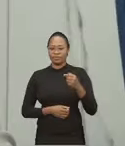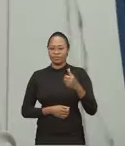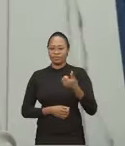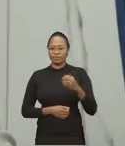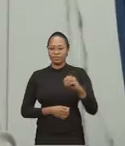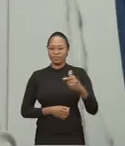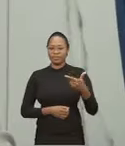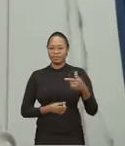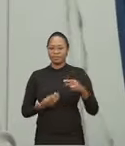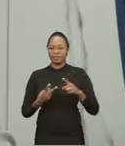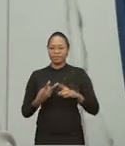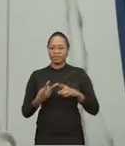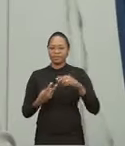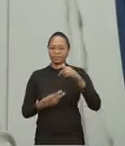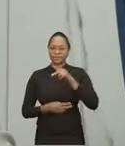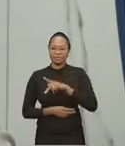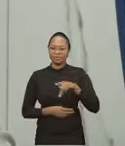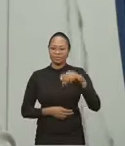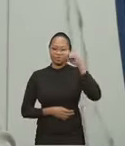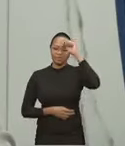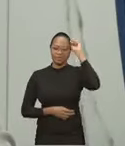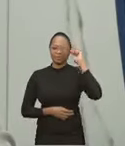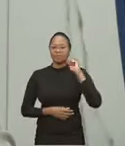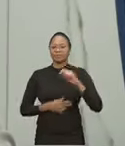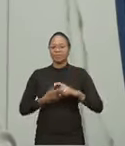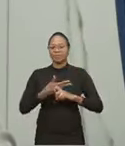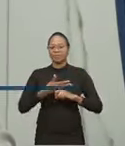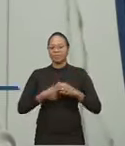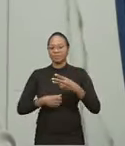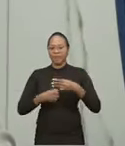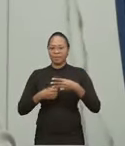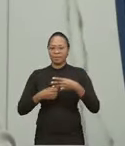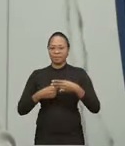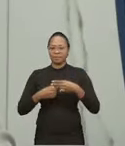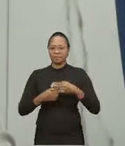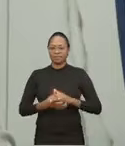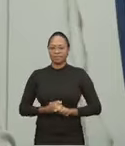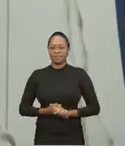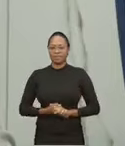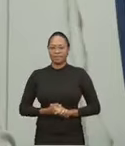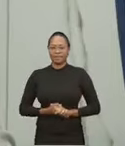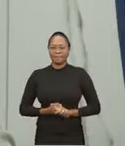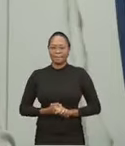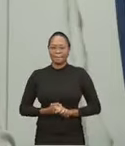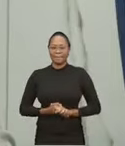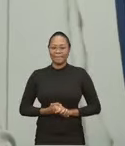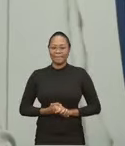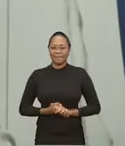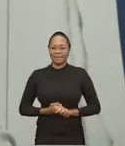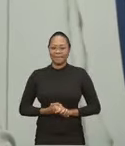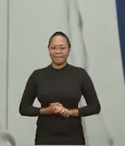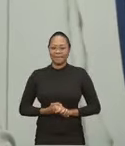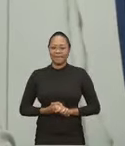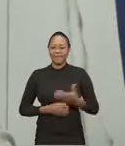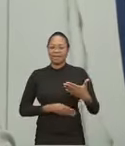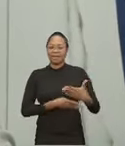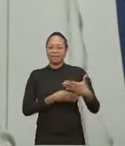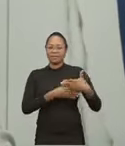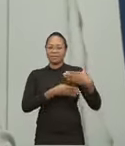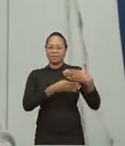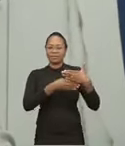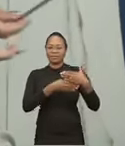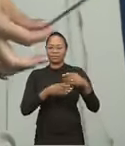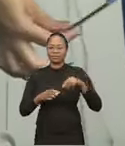da vereadora professora Angélica, indica o Poder Executivo Municipal, junto ao órgão competente desta municipalidade, reforma da rede